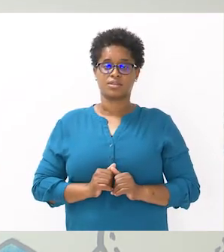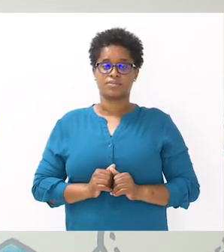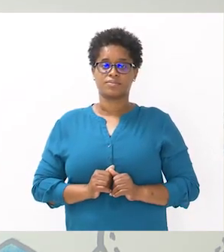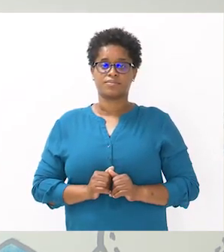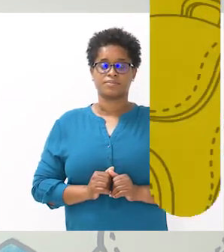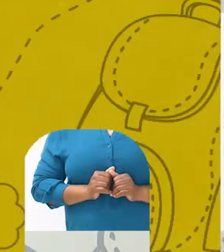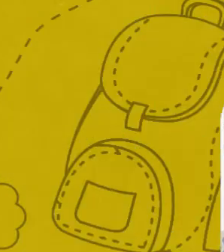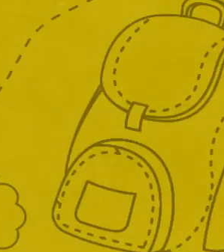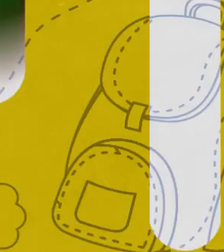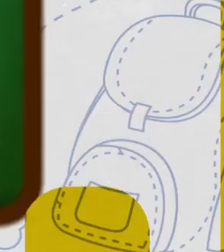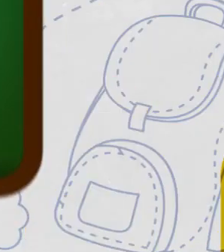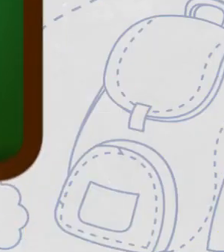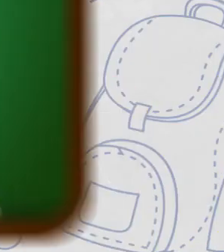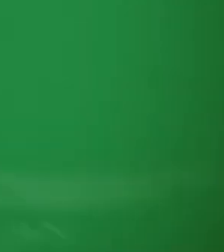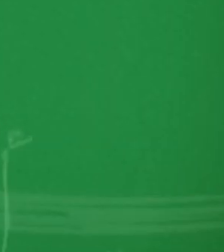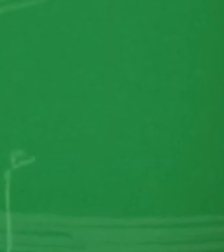inferioridade.